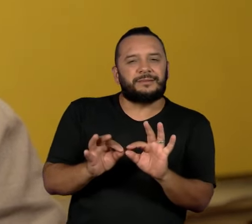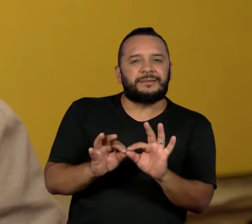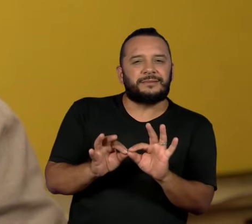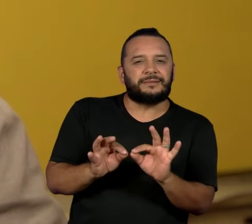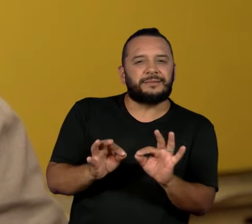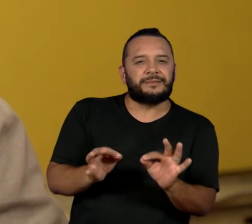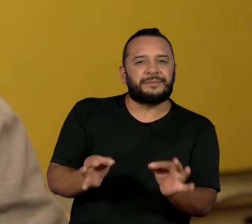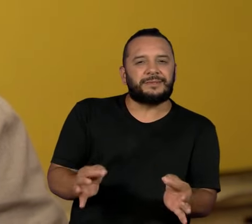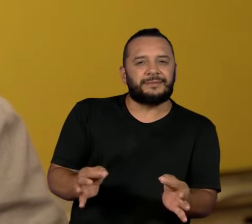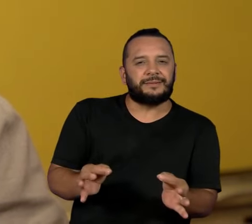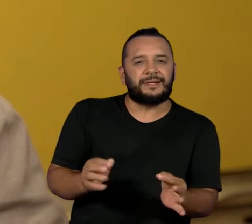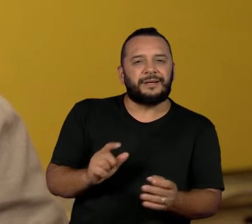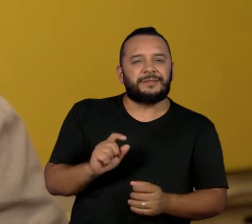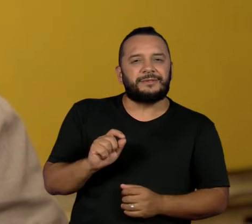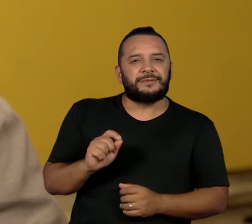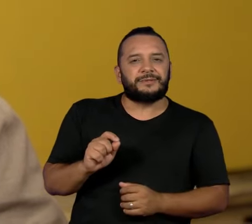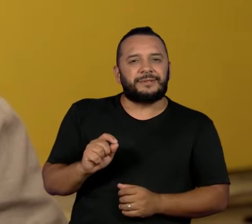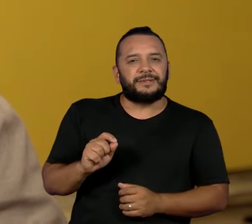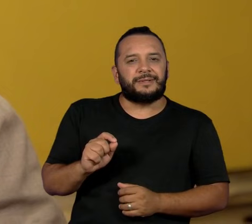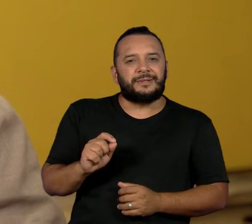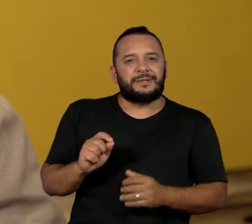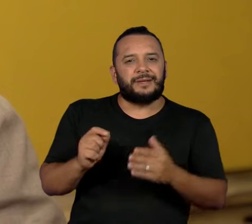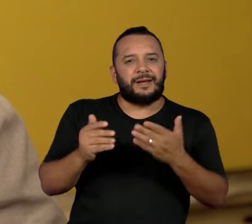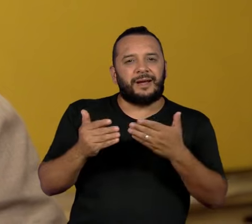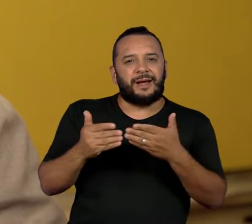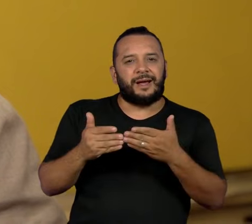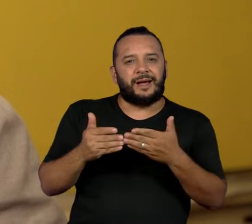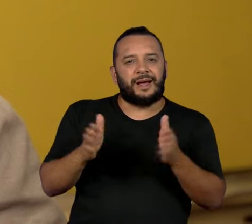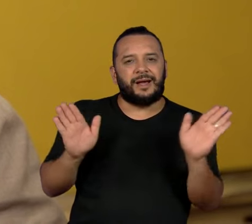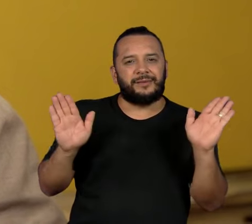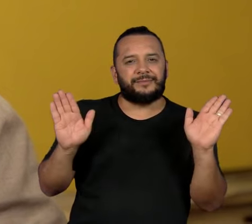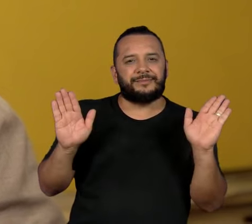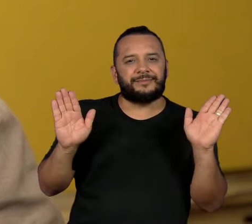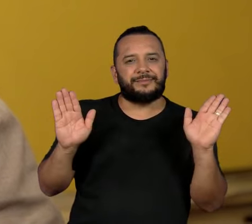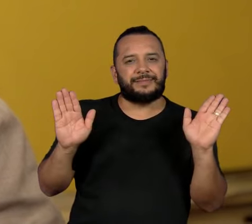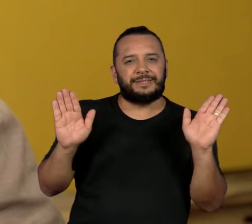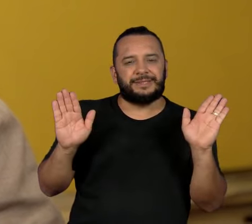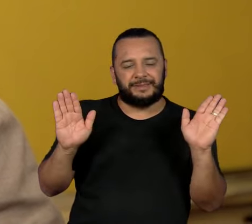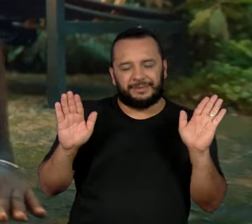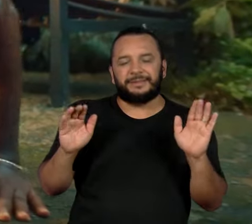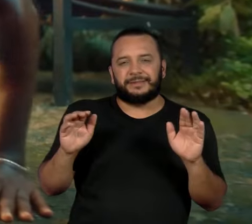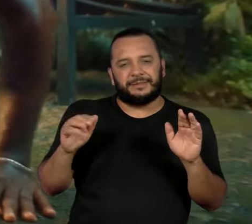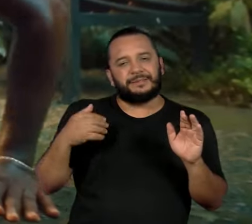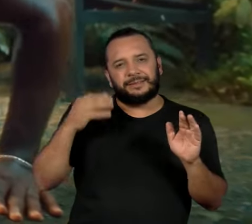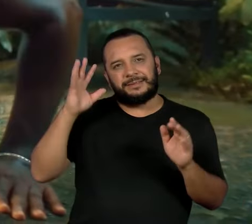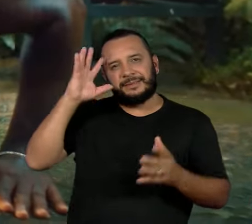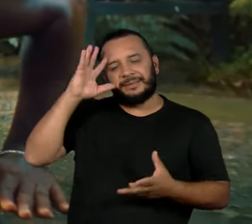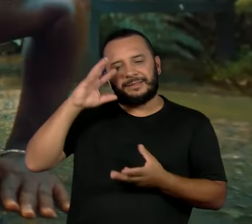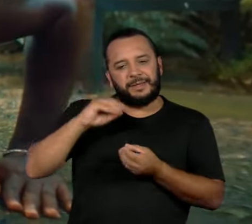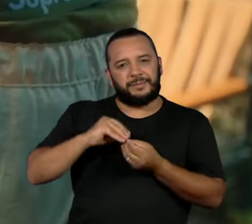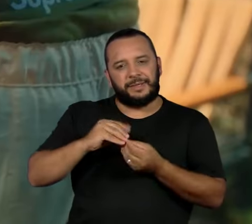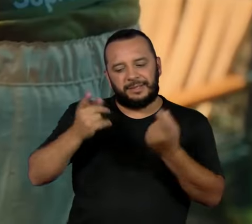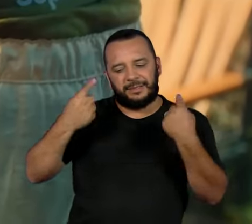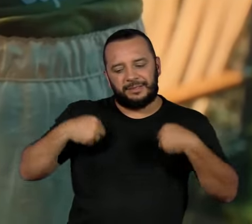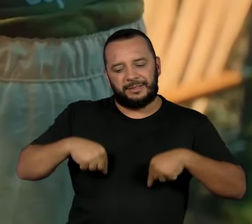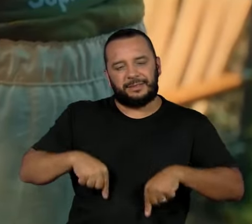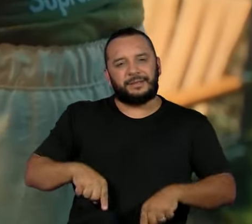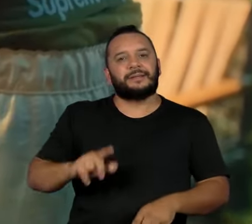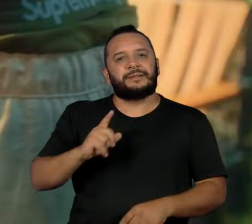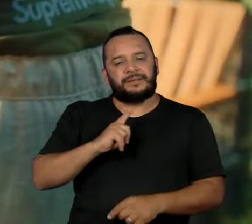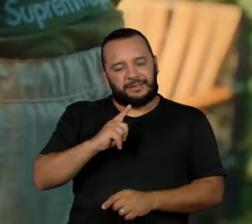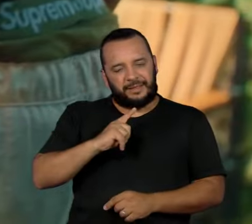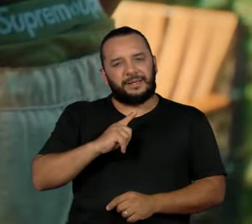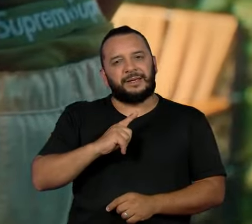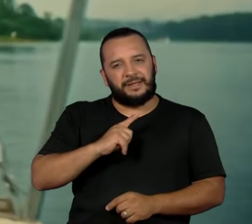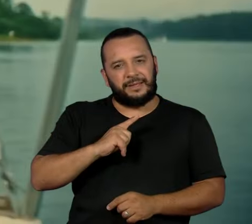de também abrir-se para sua vulnerabilidade. Performar nesse lugar de